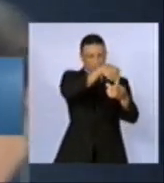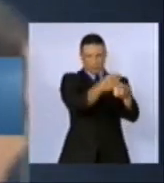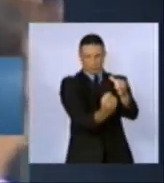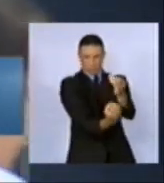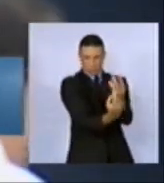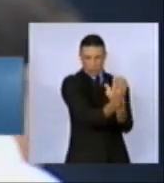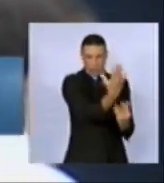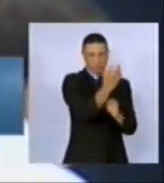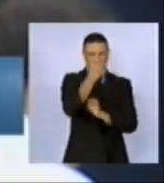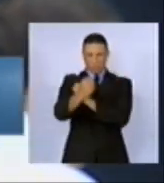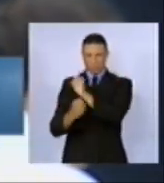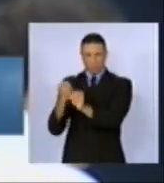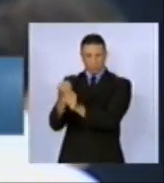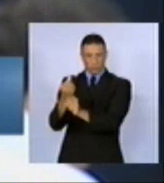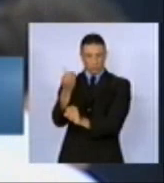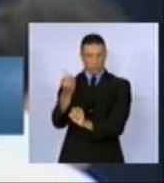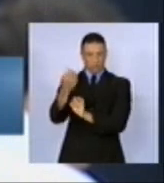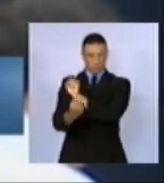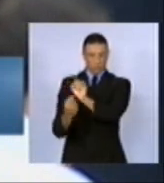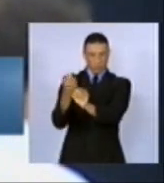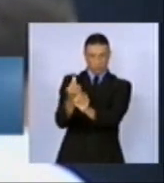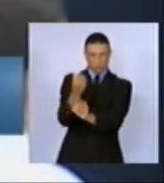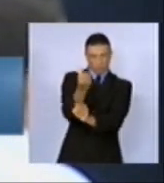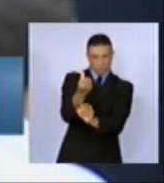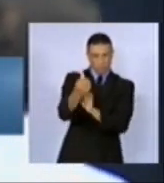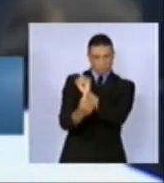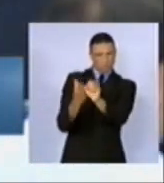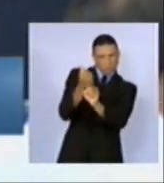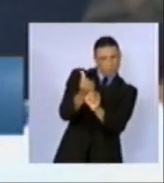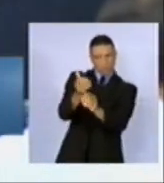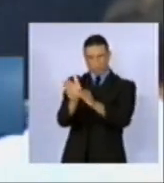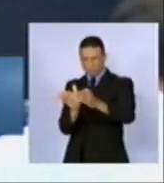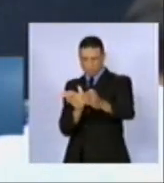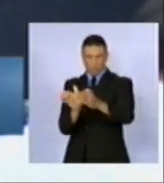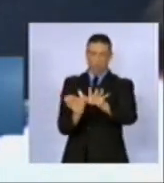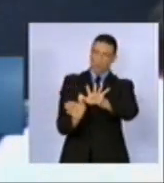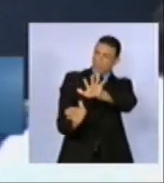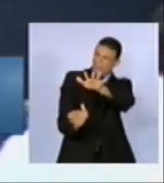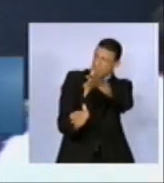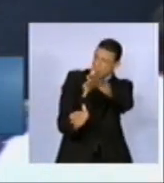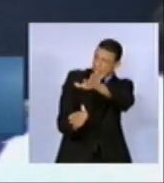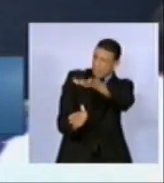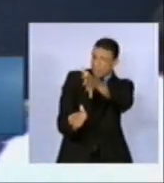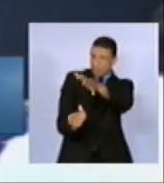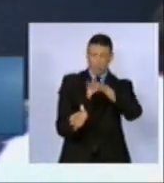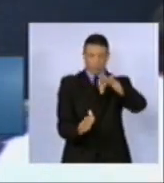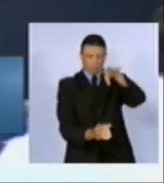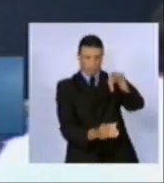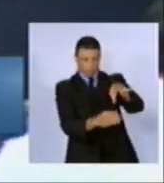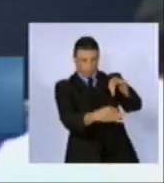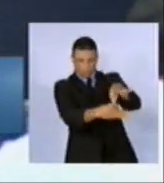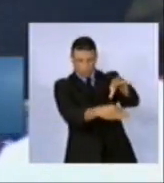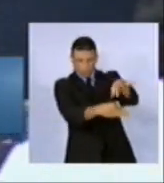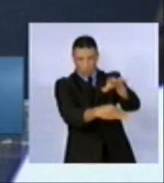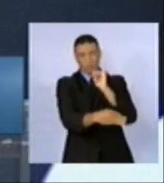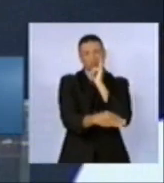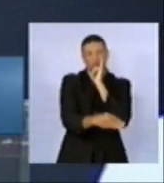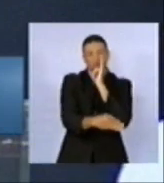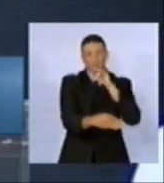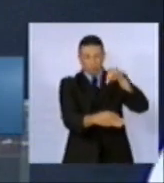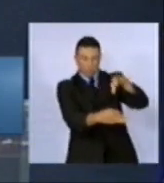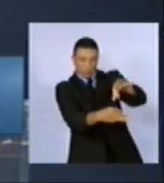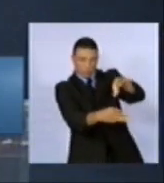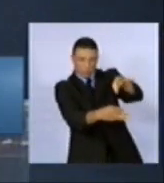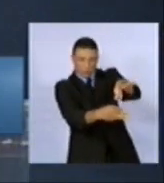cada 6 anos Ah mais ou menos aí o plantil Tá feito com tolete não com semente mas com